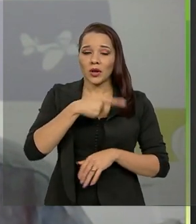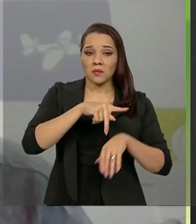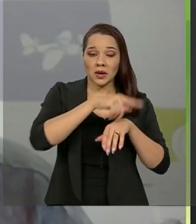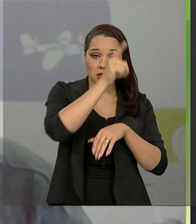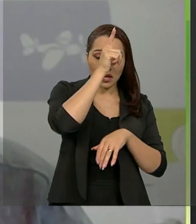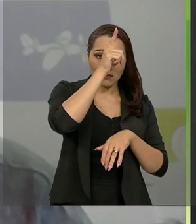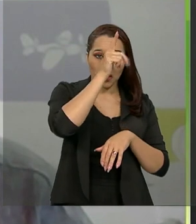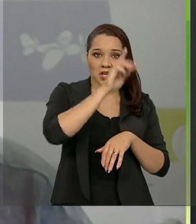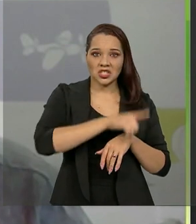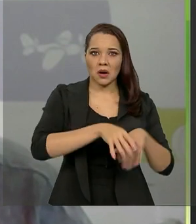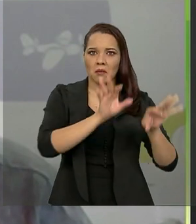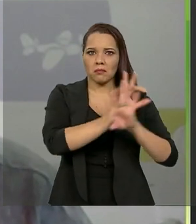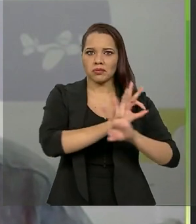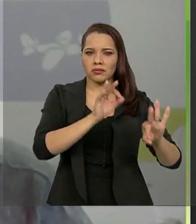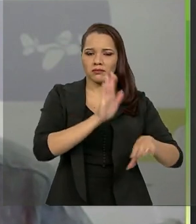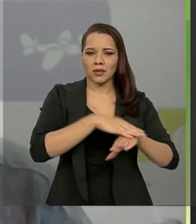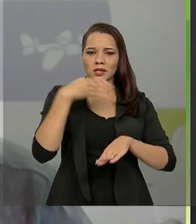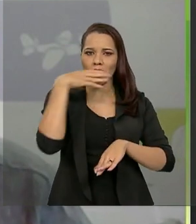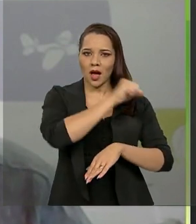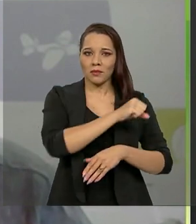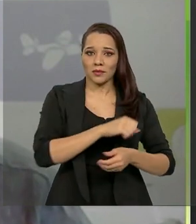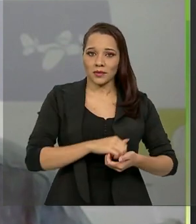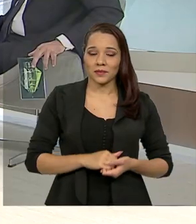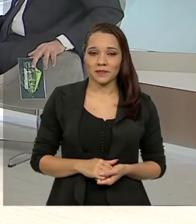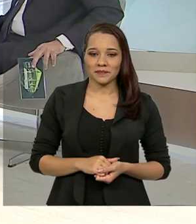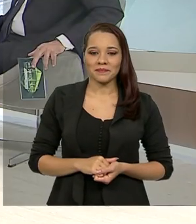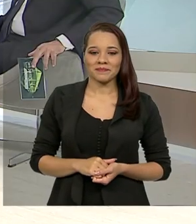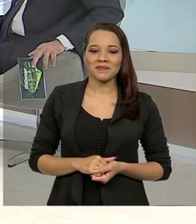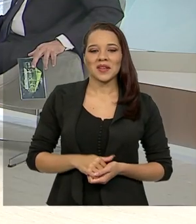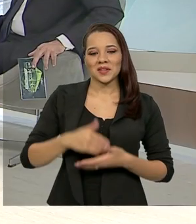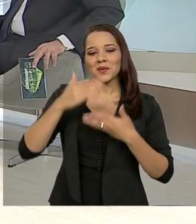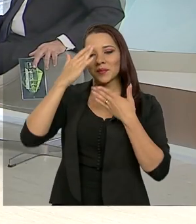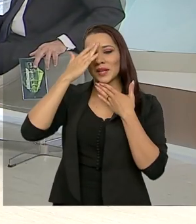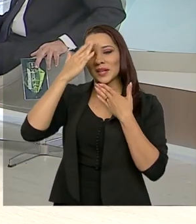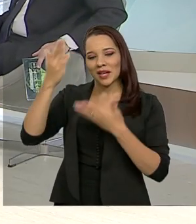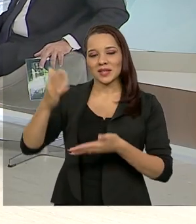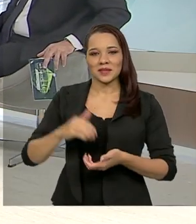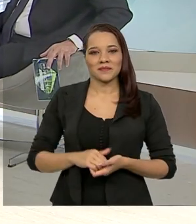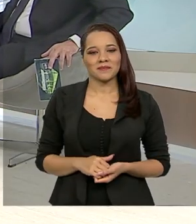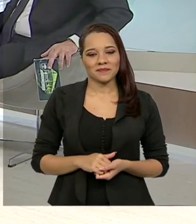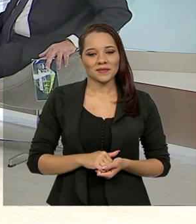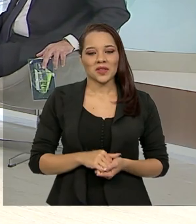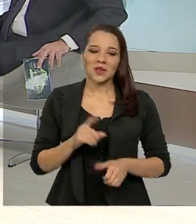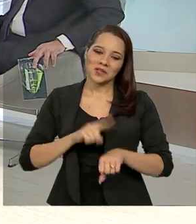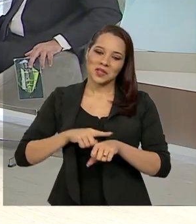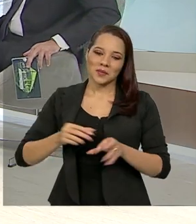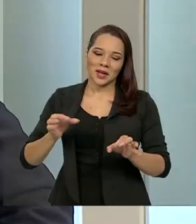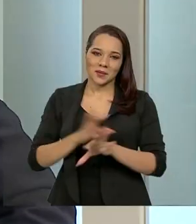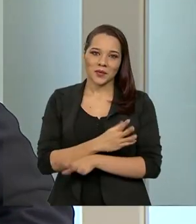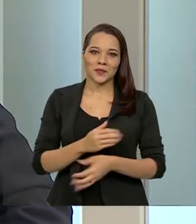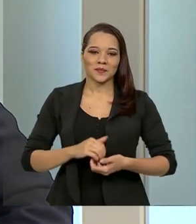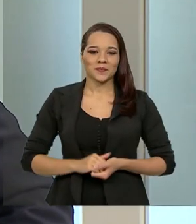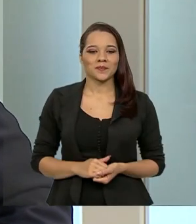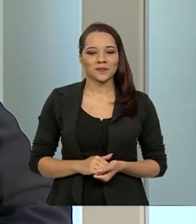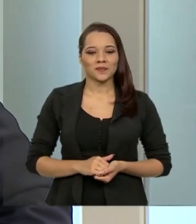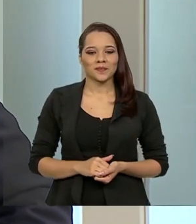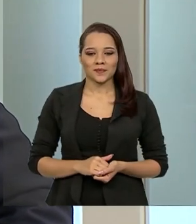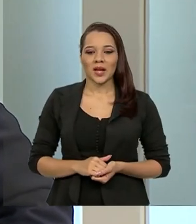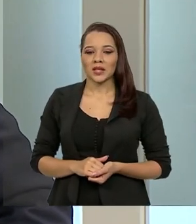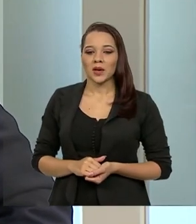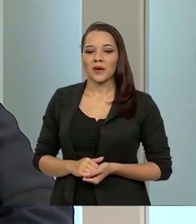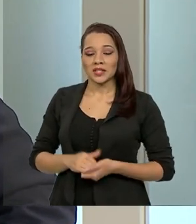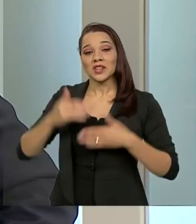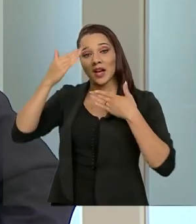estão andando com uma Mercedes-Benz de último modelo. Deixa eu agradecer a vocês. Desculpa, professor, nosso tempo acabou. Então, nós agradecemos,